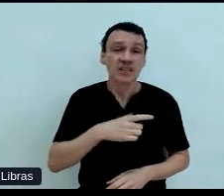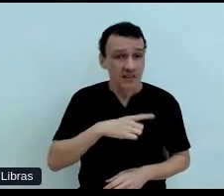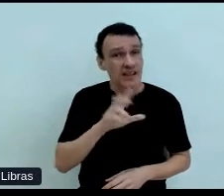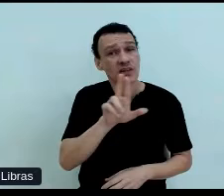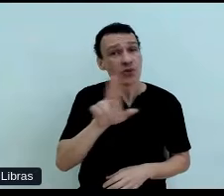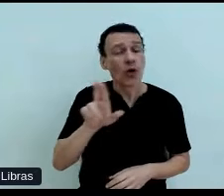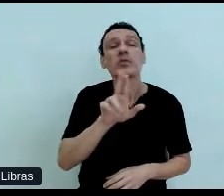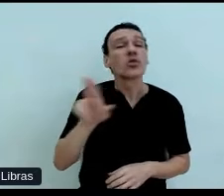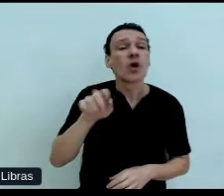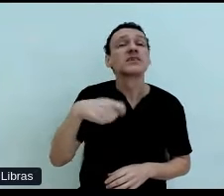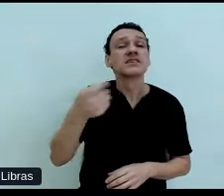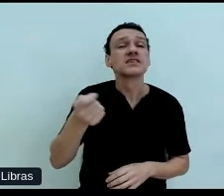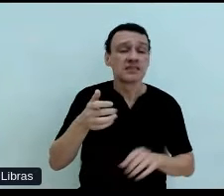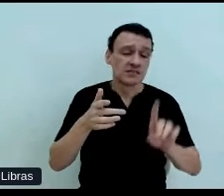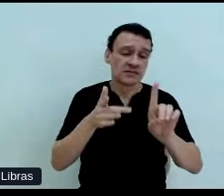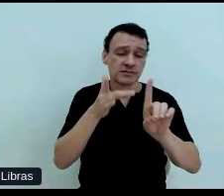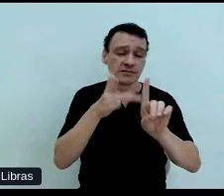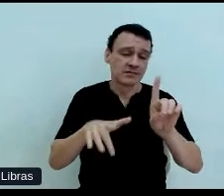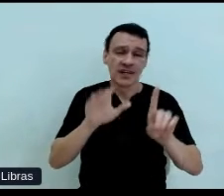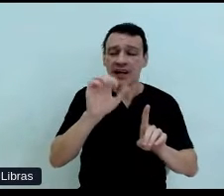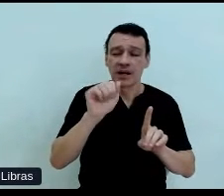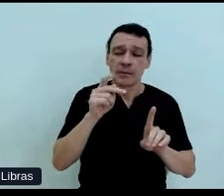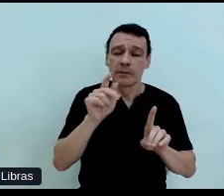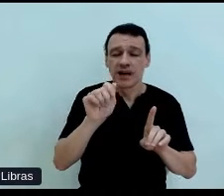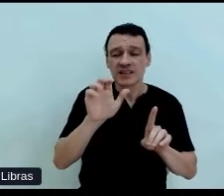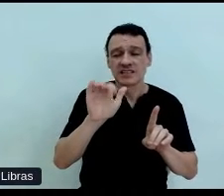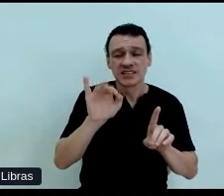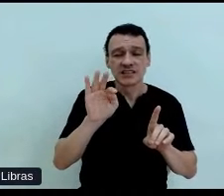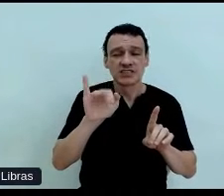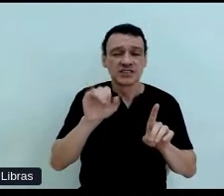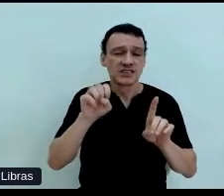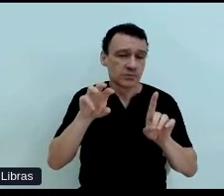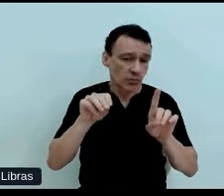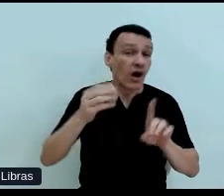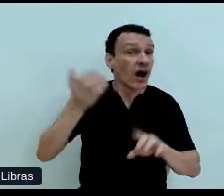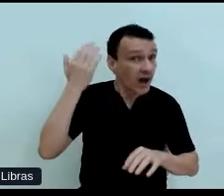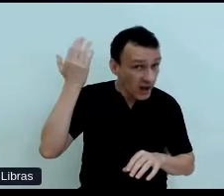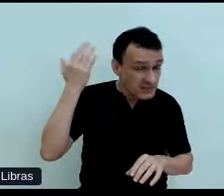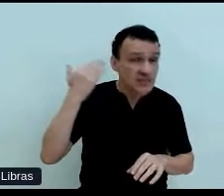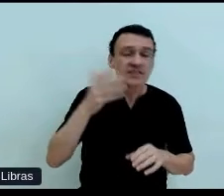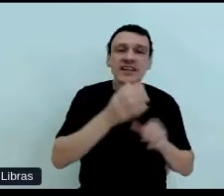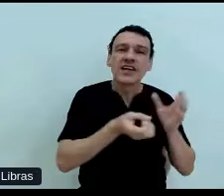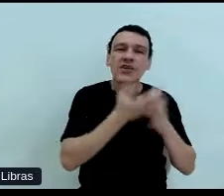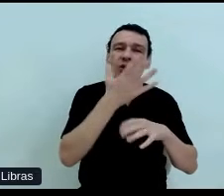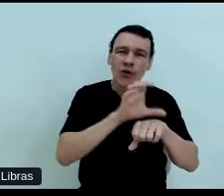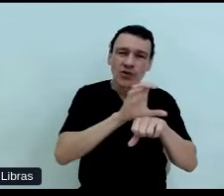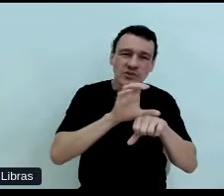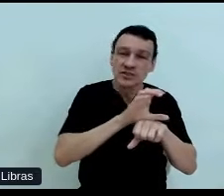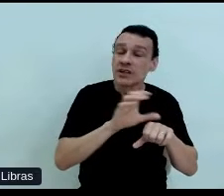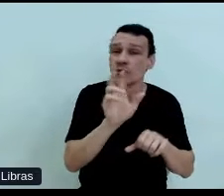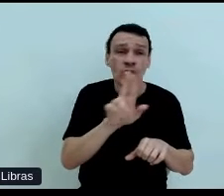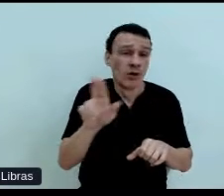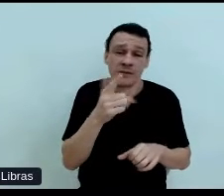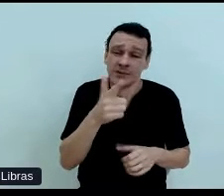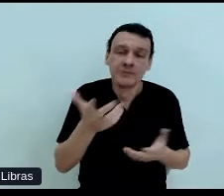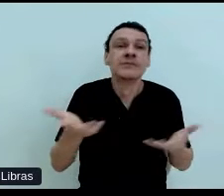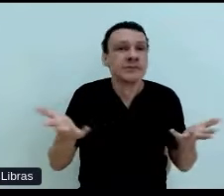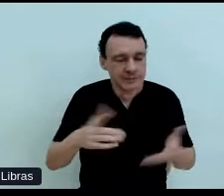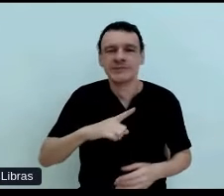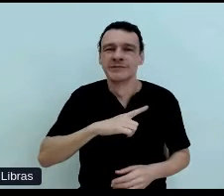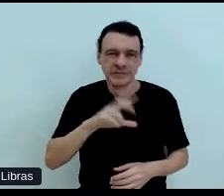não tinha um nome nessa época, quando a Constituição foi estabelecida. E todos esses pontos que estão aqui,